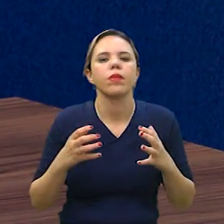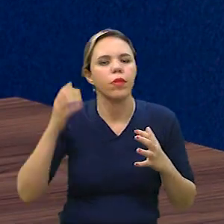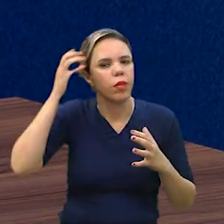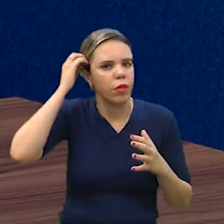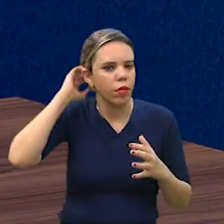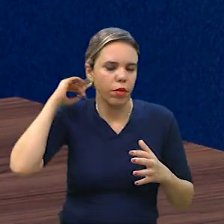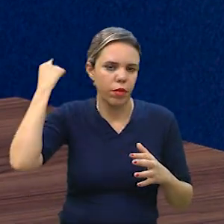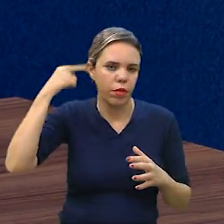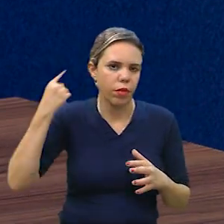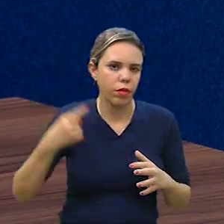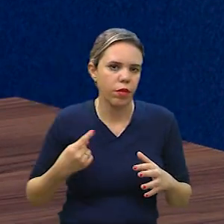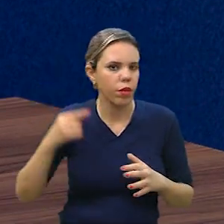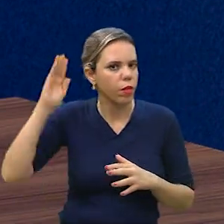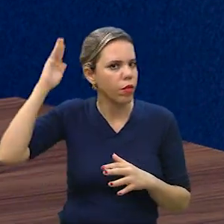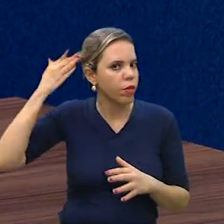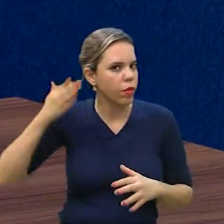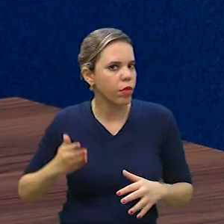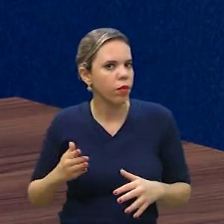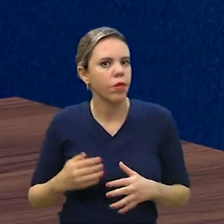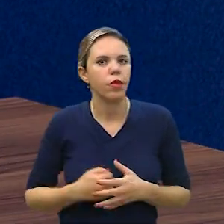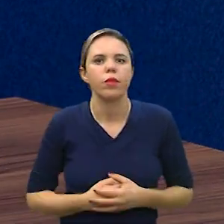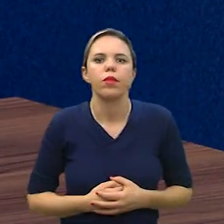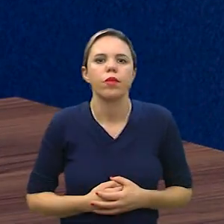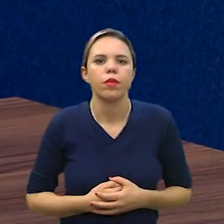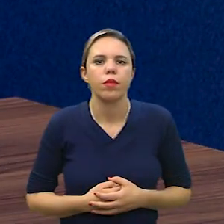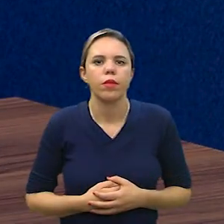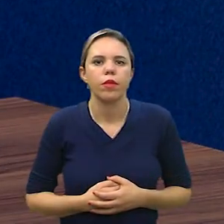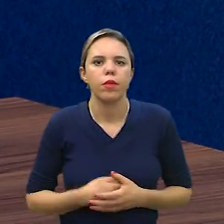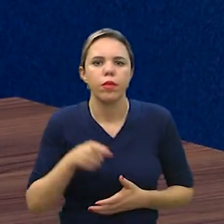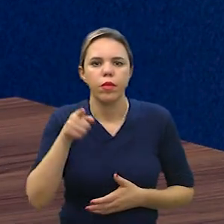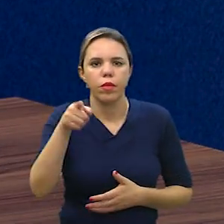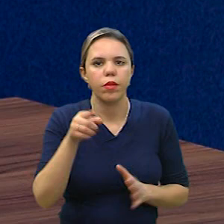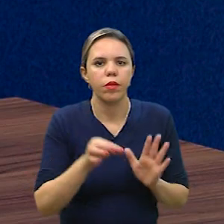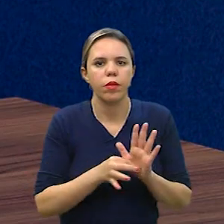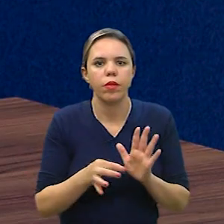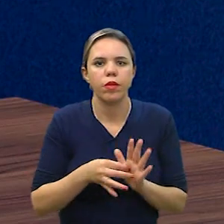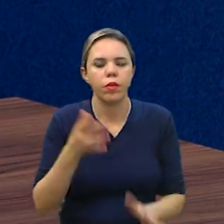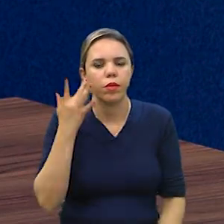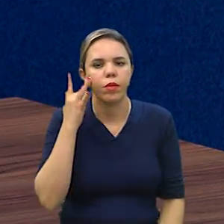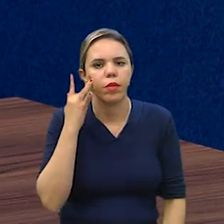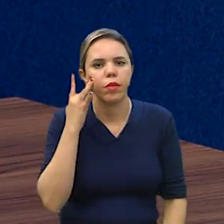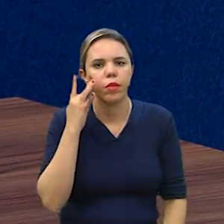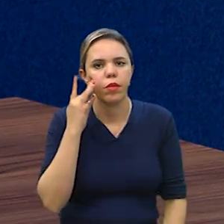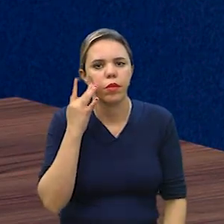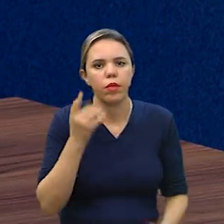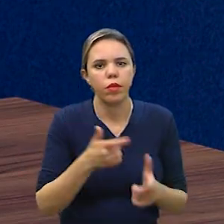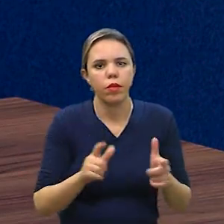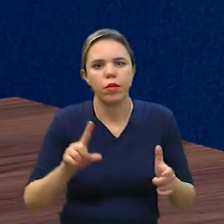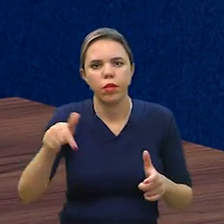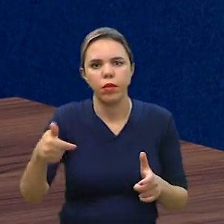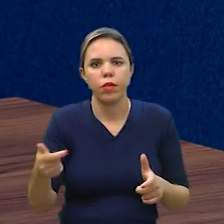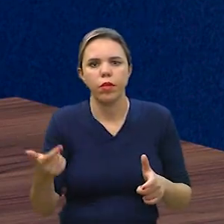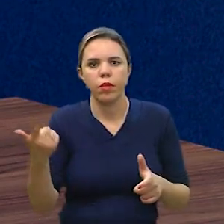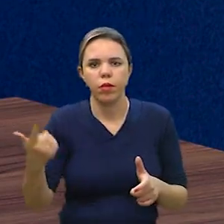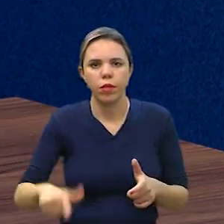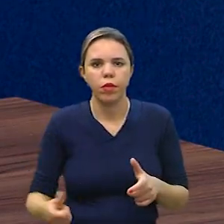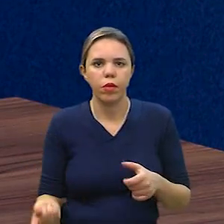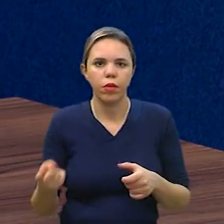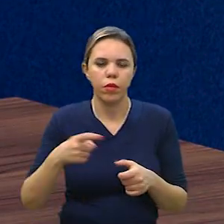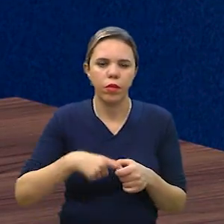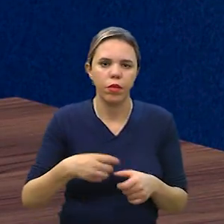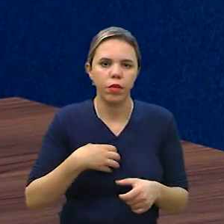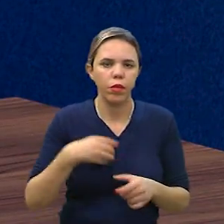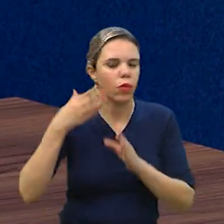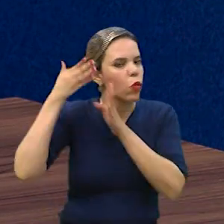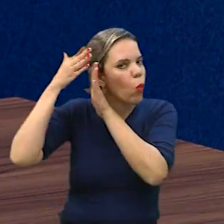cabelo crespo, cacheado, ondulado. Isso, na sua visão, é uma onda que depois pode de novo voltar